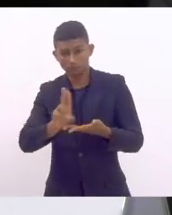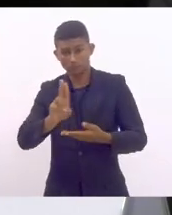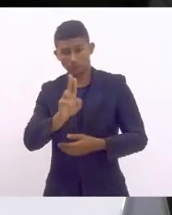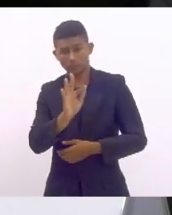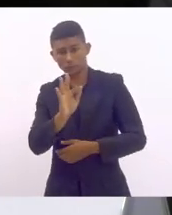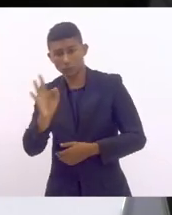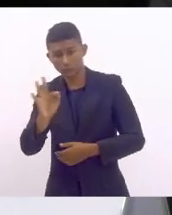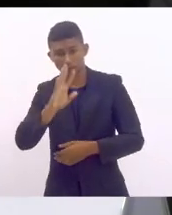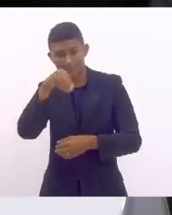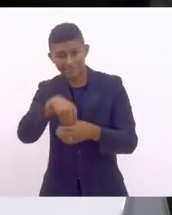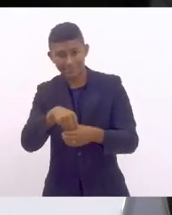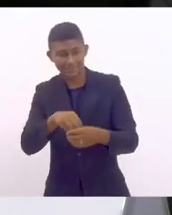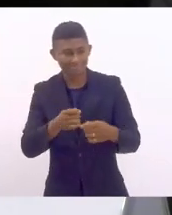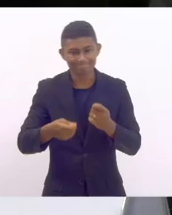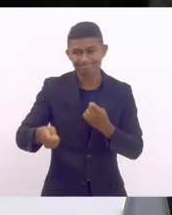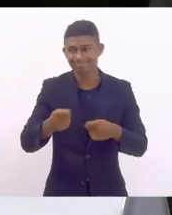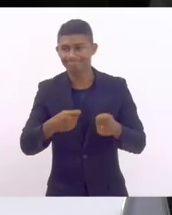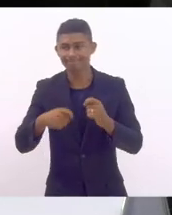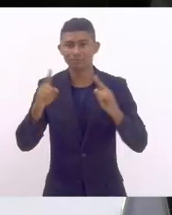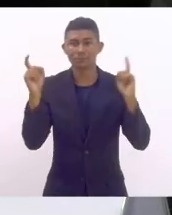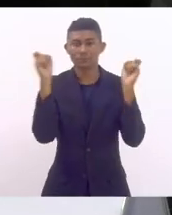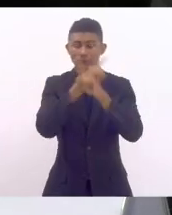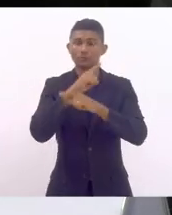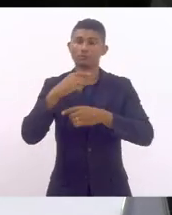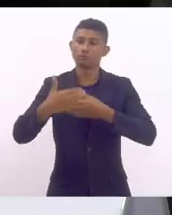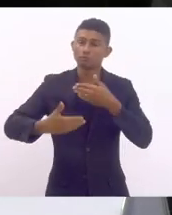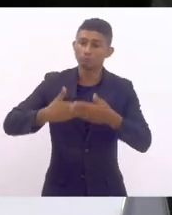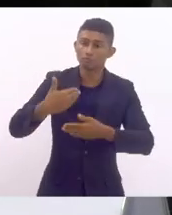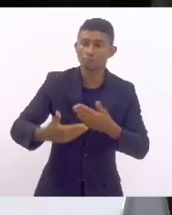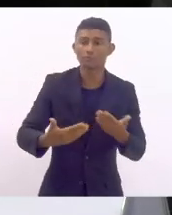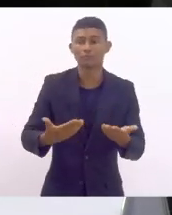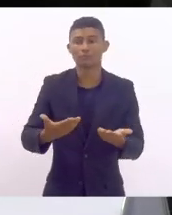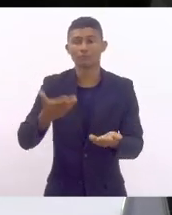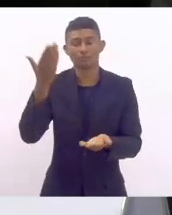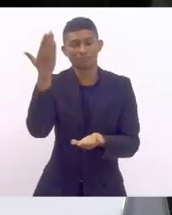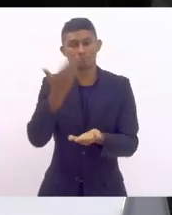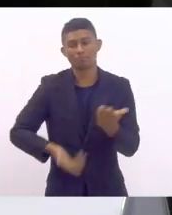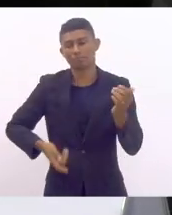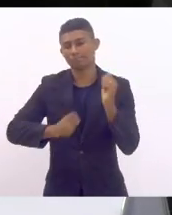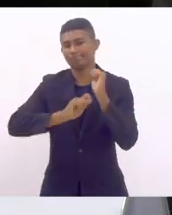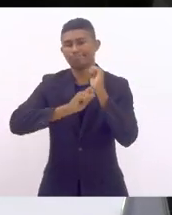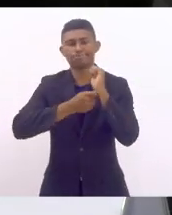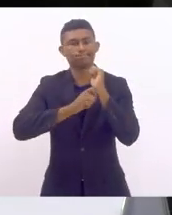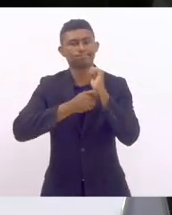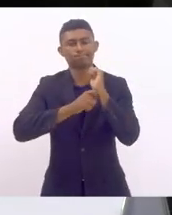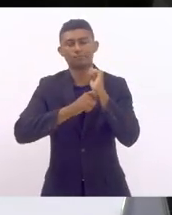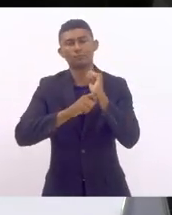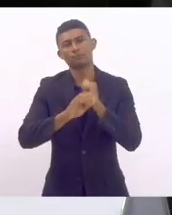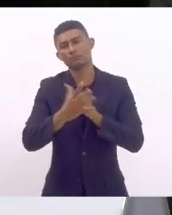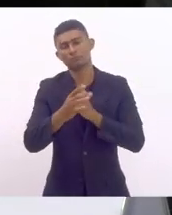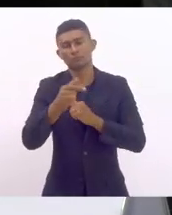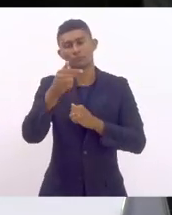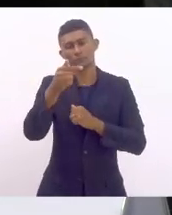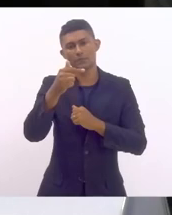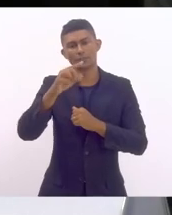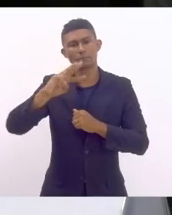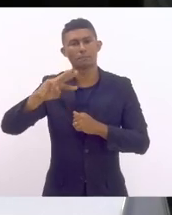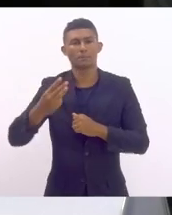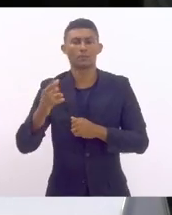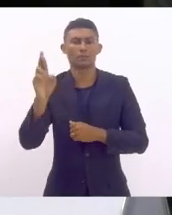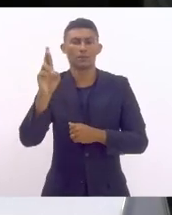instituição depois da volta do bloqueio vai e volta acabam perdendo bloqueado cancelados cerca de sete milhões